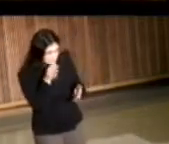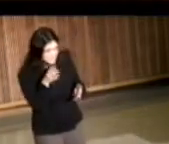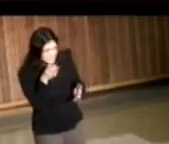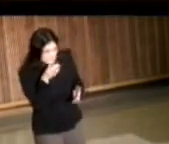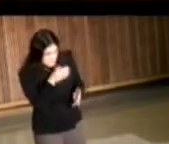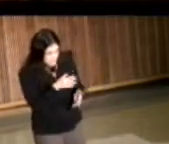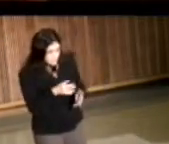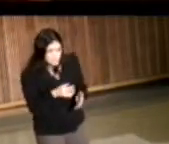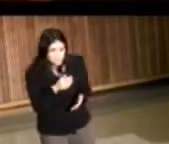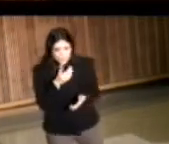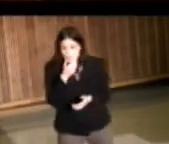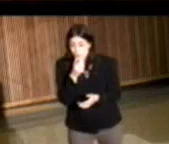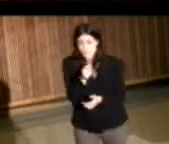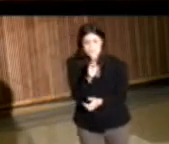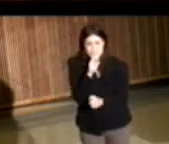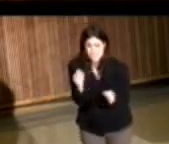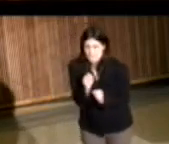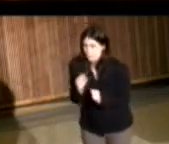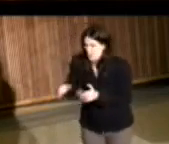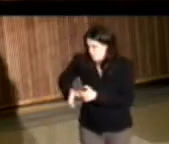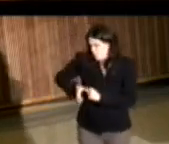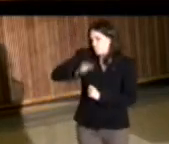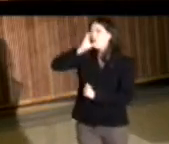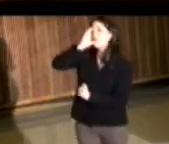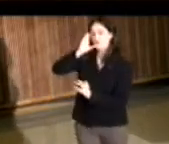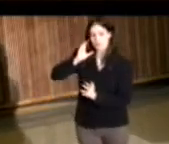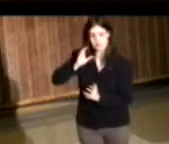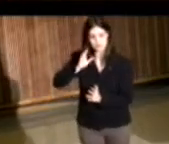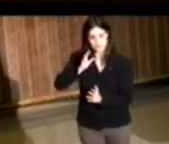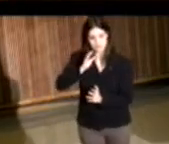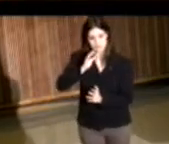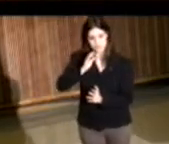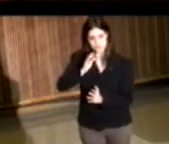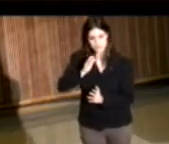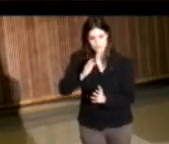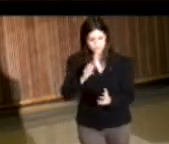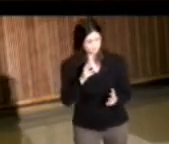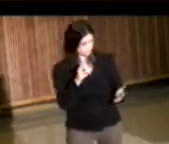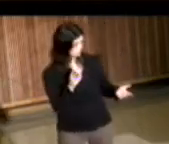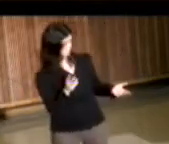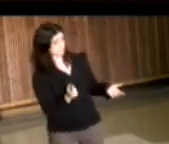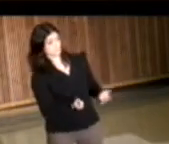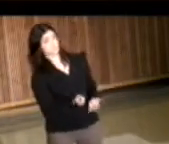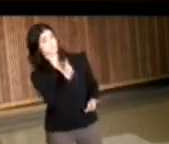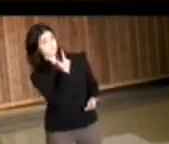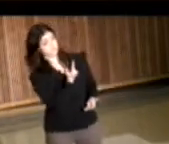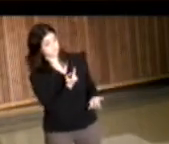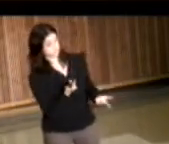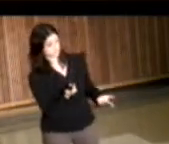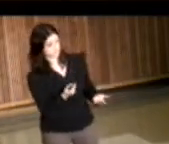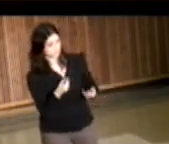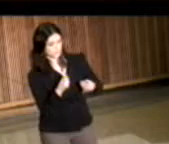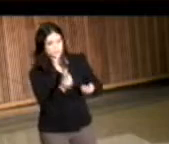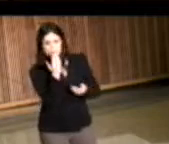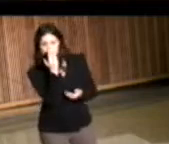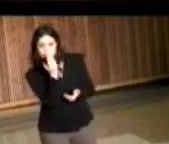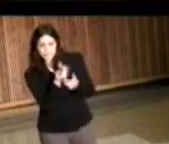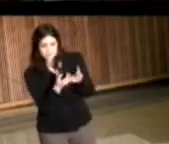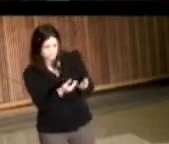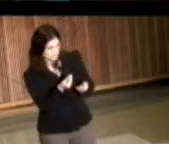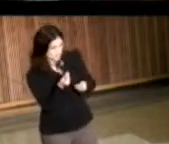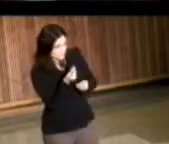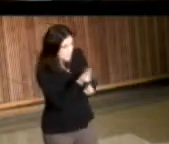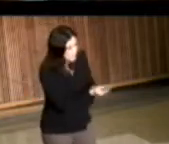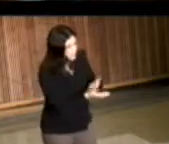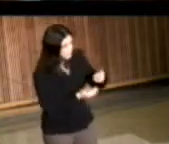café quente todo de uma vez. Deram alguma comida, mas seguiram viagem. Mas antes de sair, ele pegou o Novo Testamento